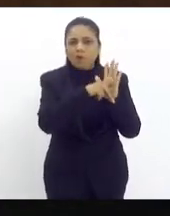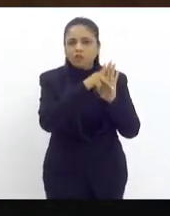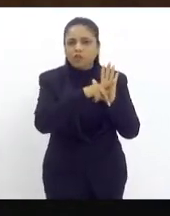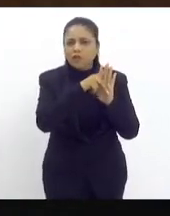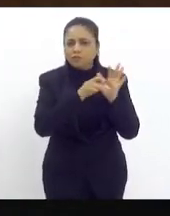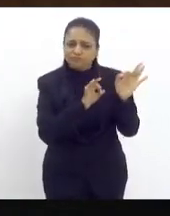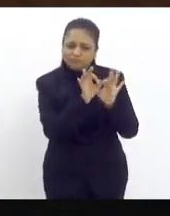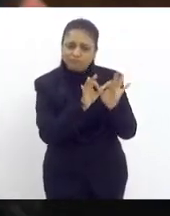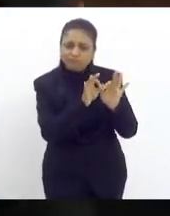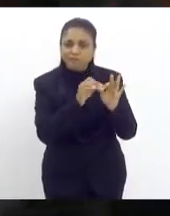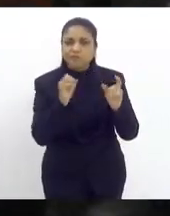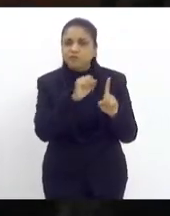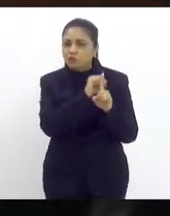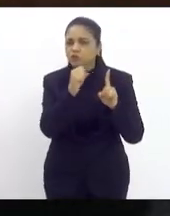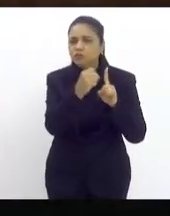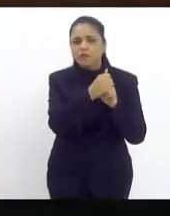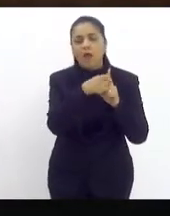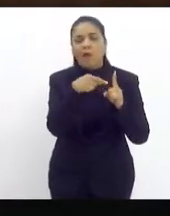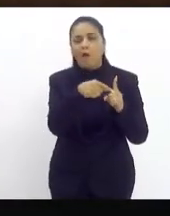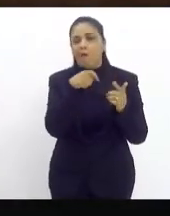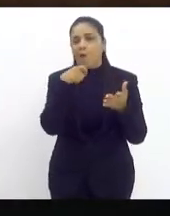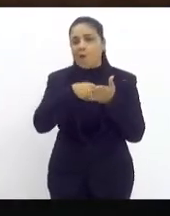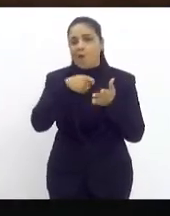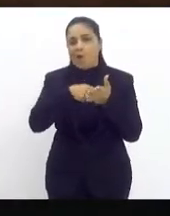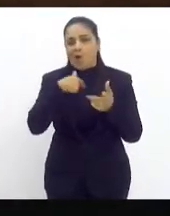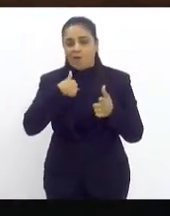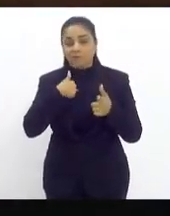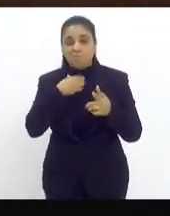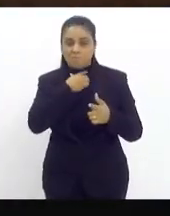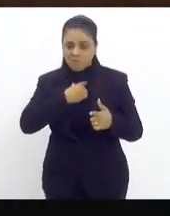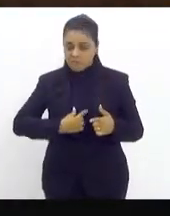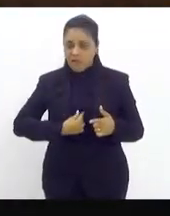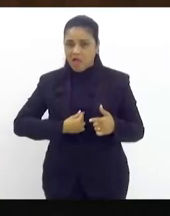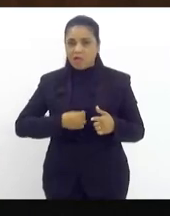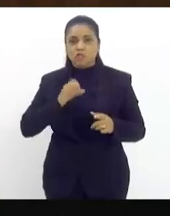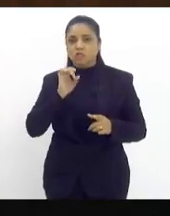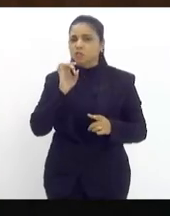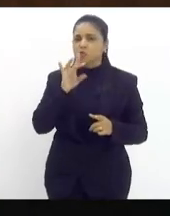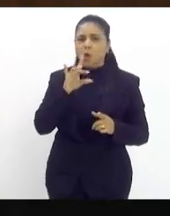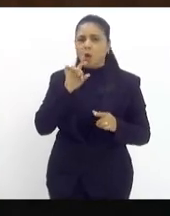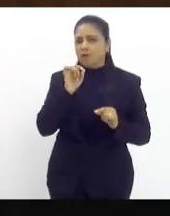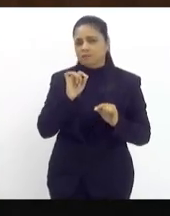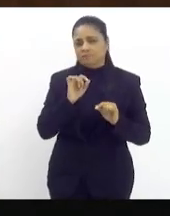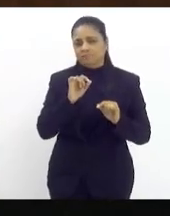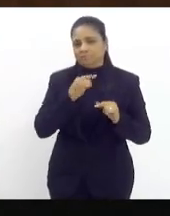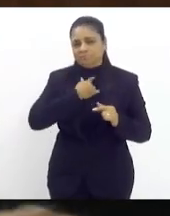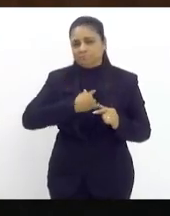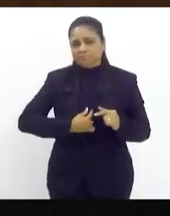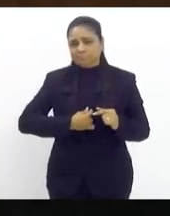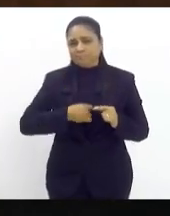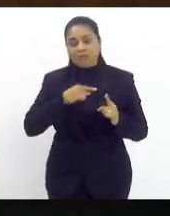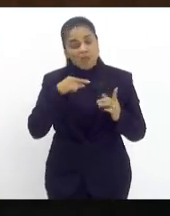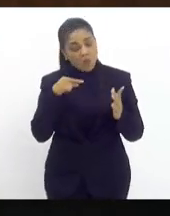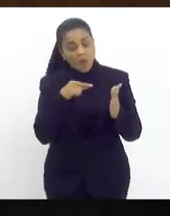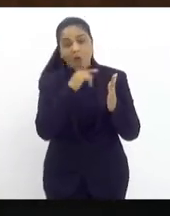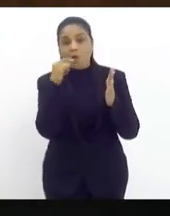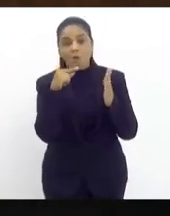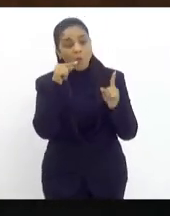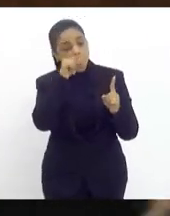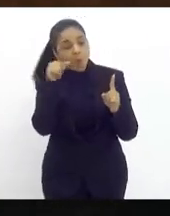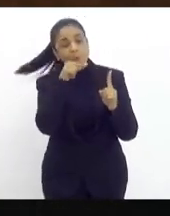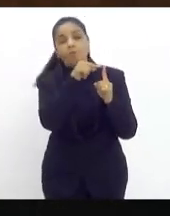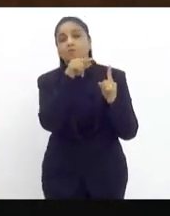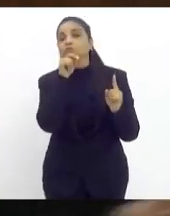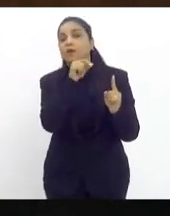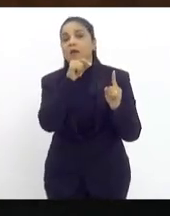eu sempre cobro aqui a gente tem que dar a medalha não só pelo uma causa e sim pelo que o propósito da da causa que é o projeto